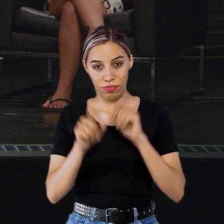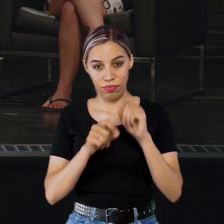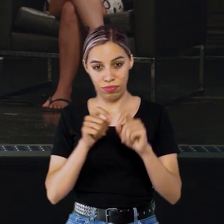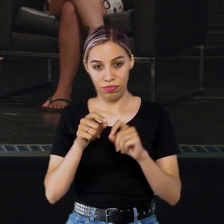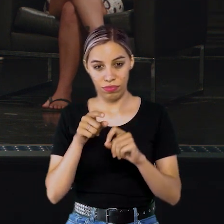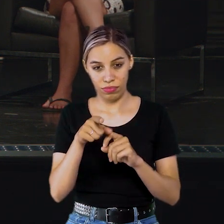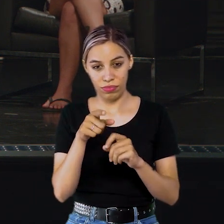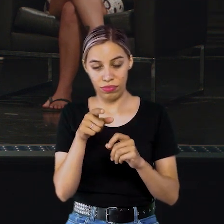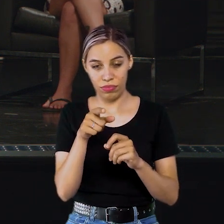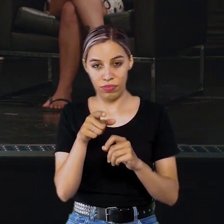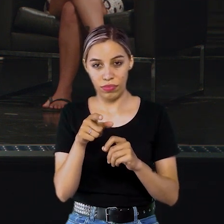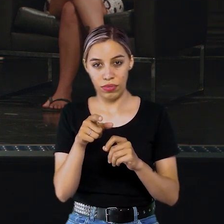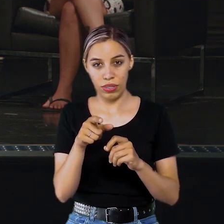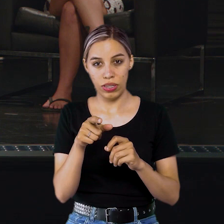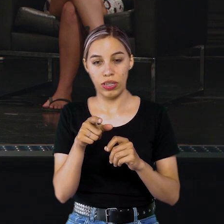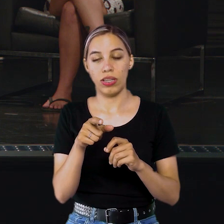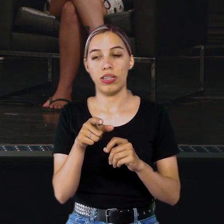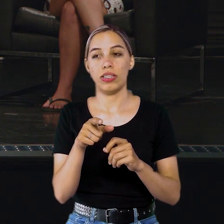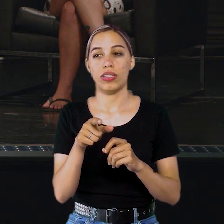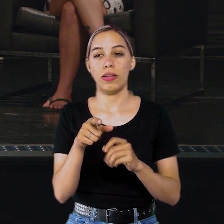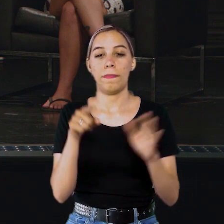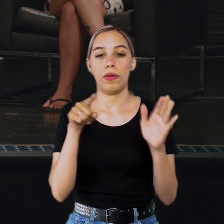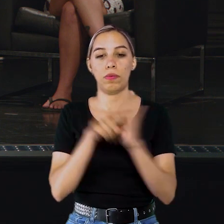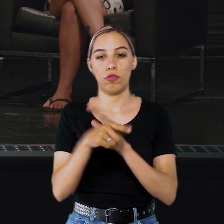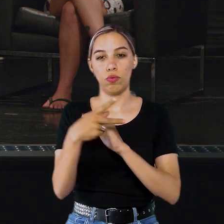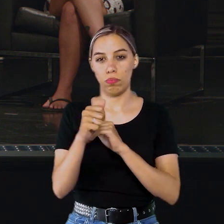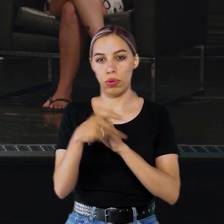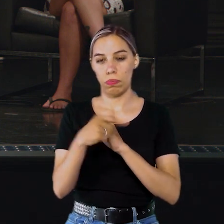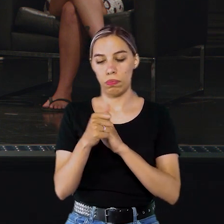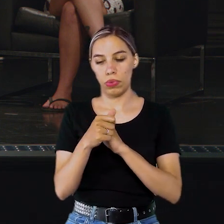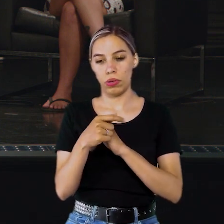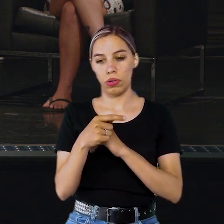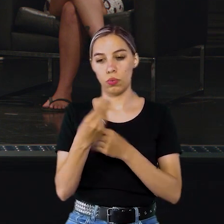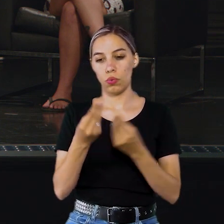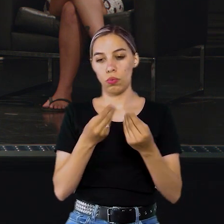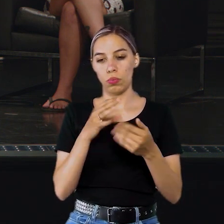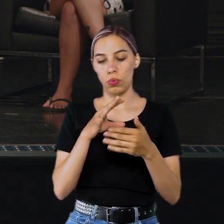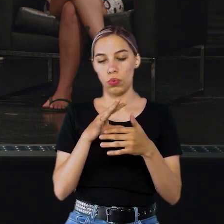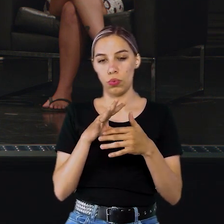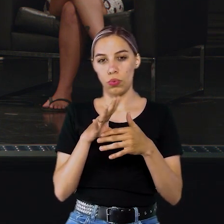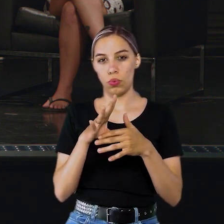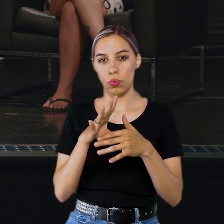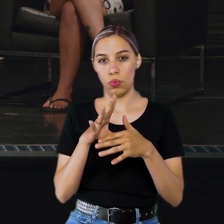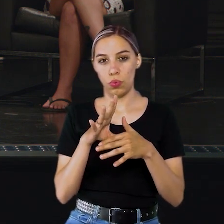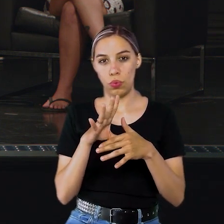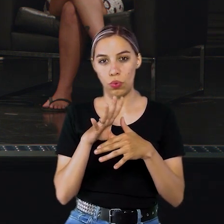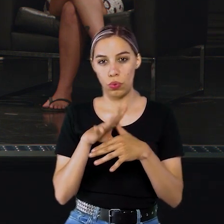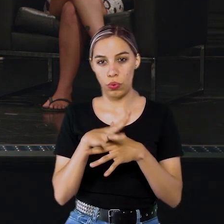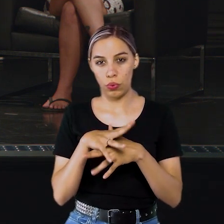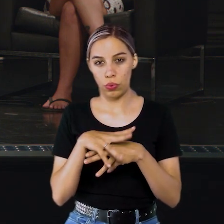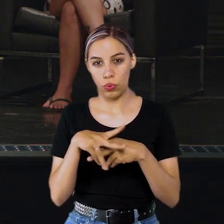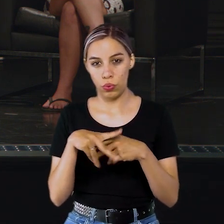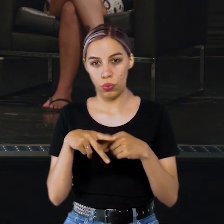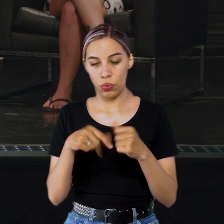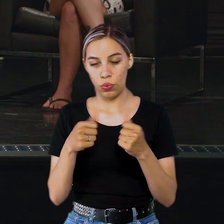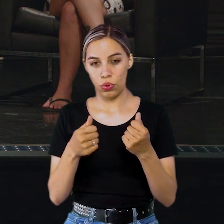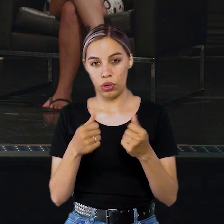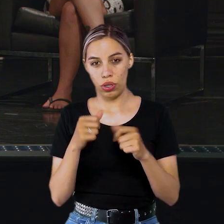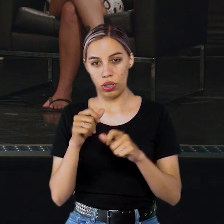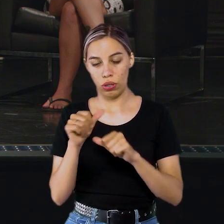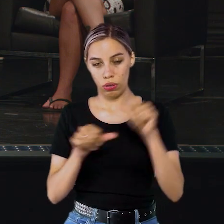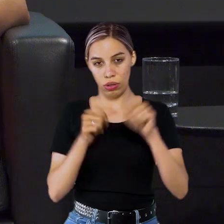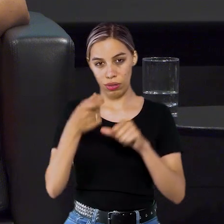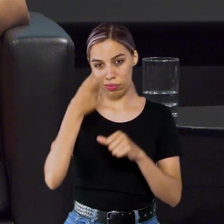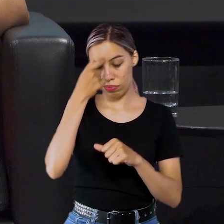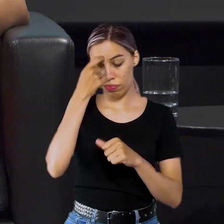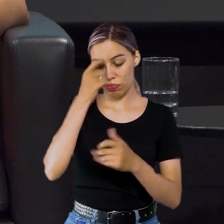essa pergunta do papá, como curar essa mutação de consciência, eu fiquei aqui pensando, né? Rapidinho comentando